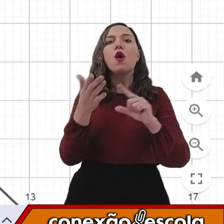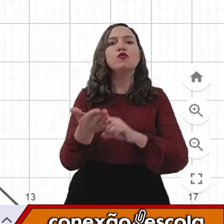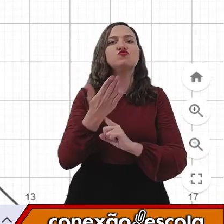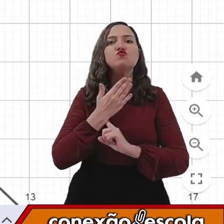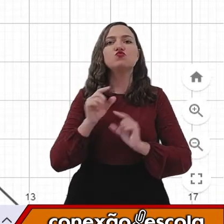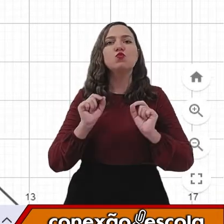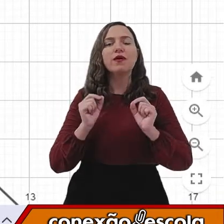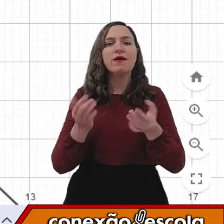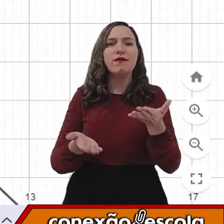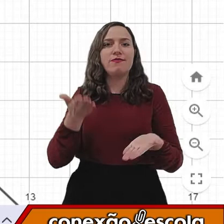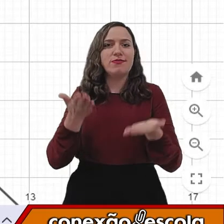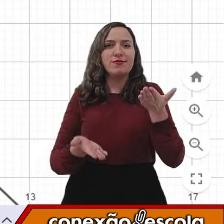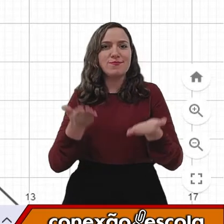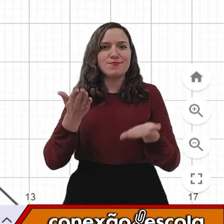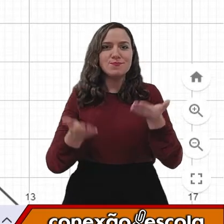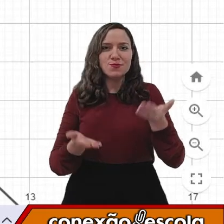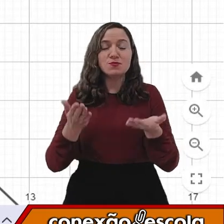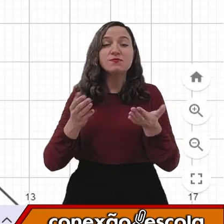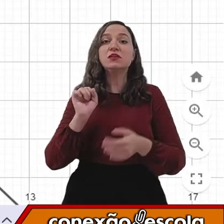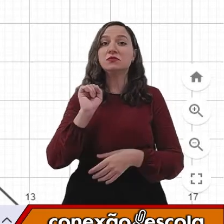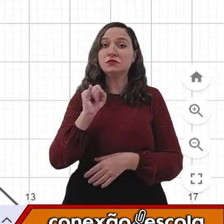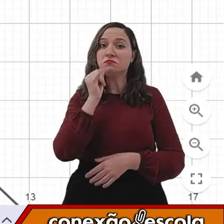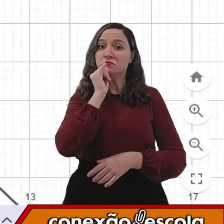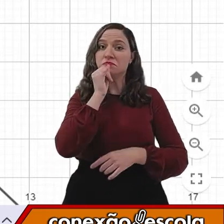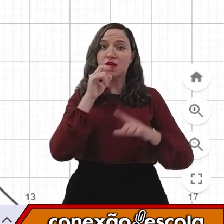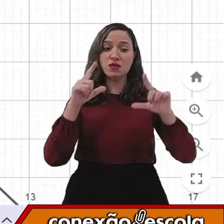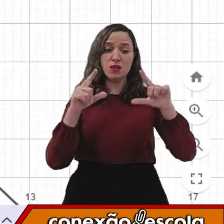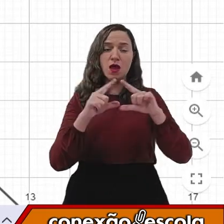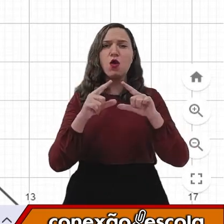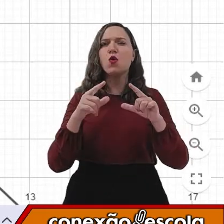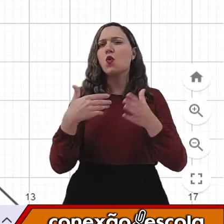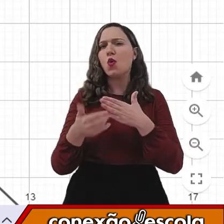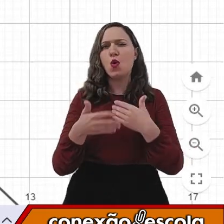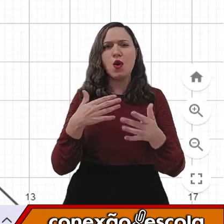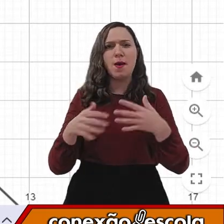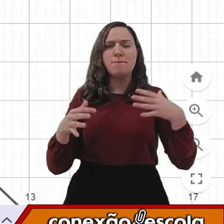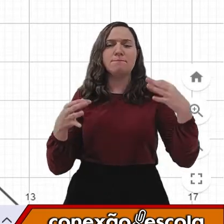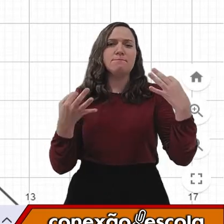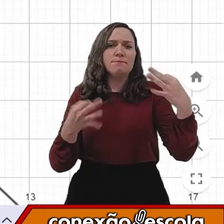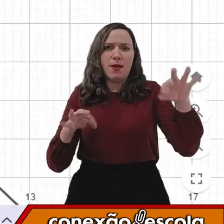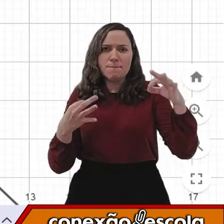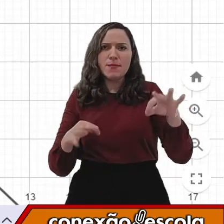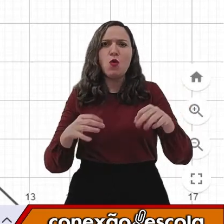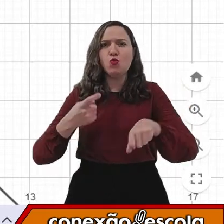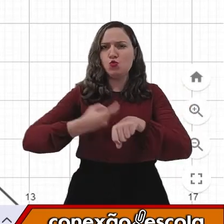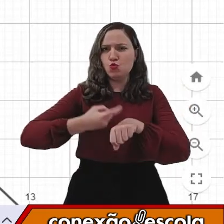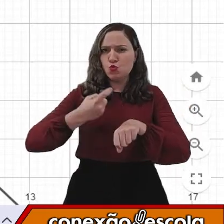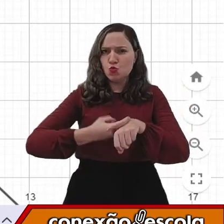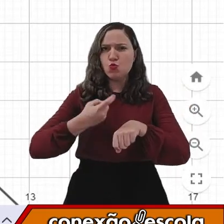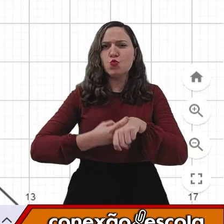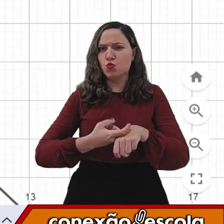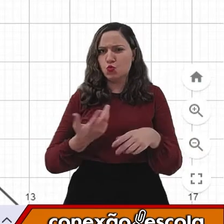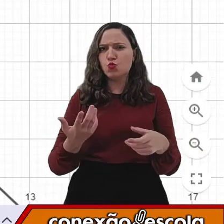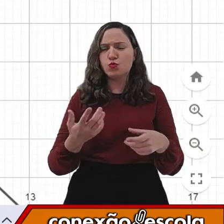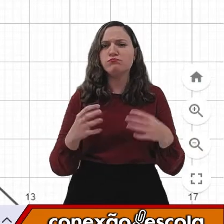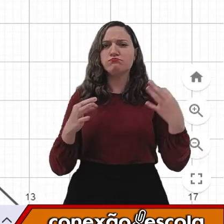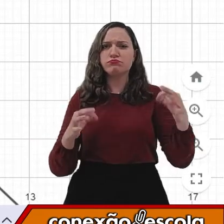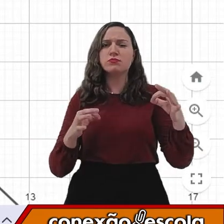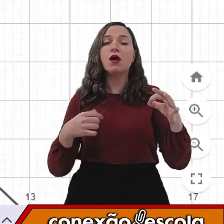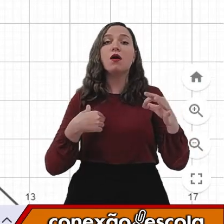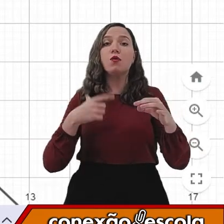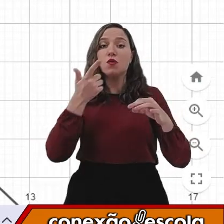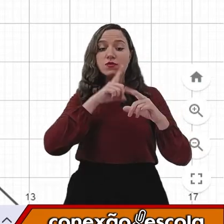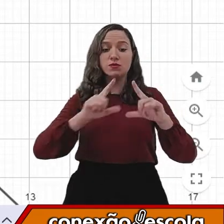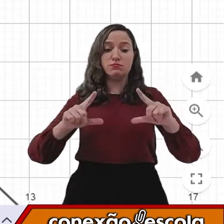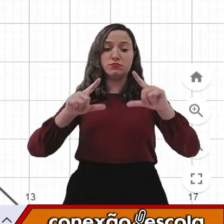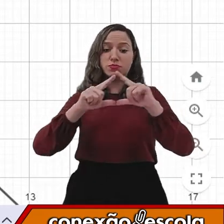equilíbrio. Se eu fizesse esse triângulo numa folha de papel mais resistente, numa cartolina, se eu furasse